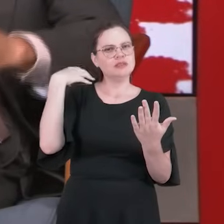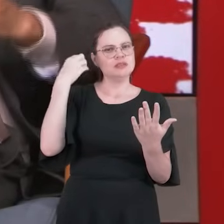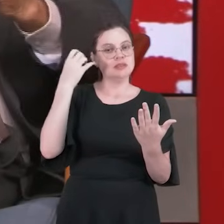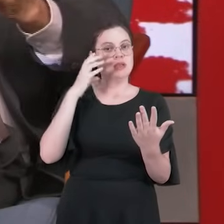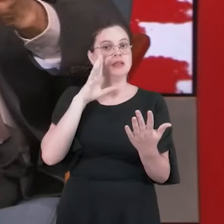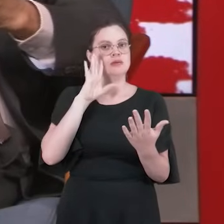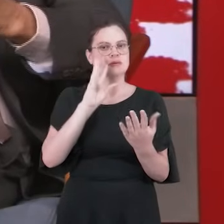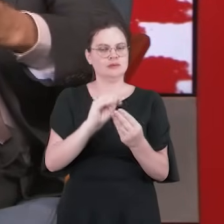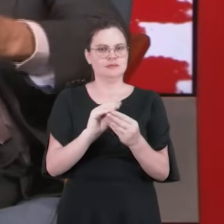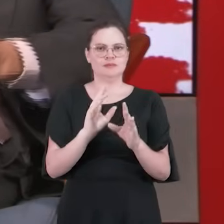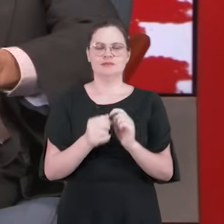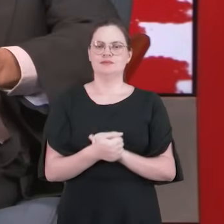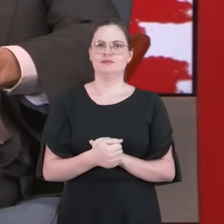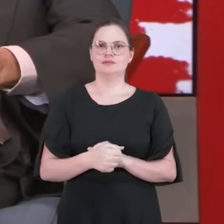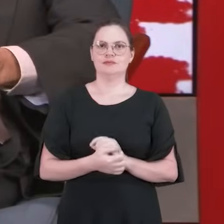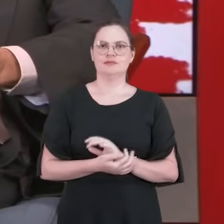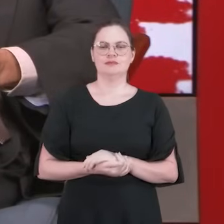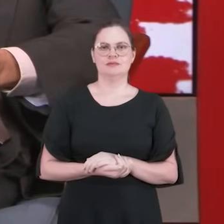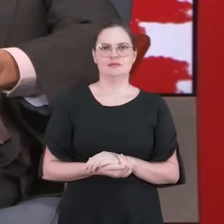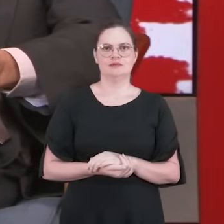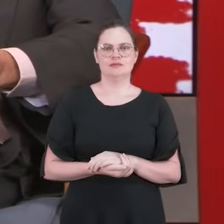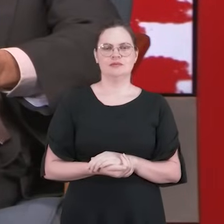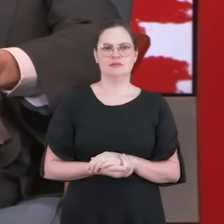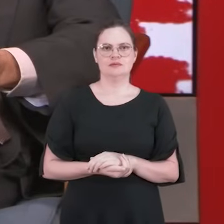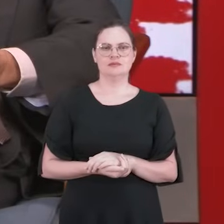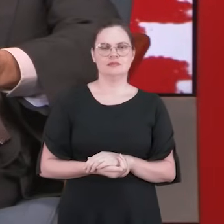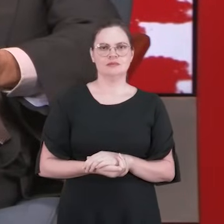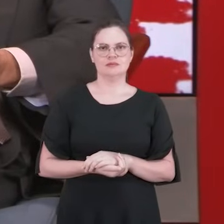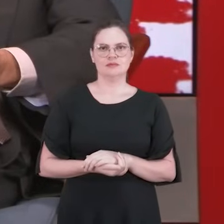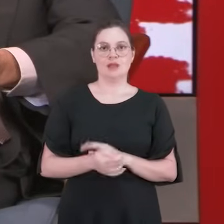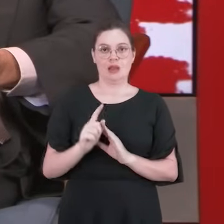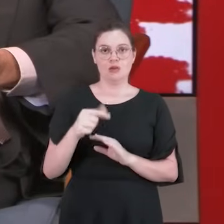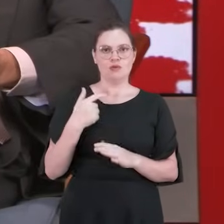a segunda parte dessa nossa